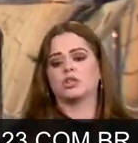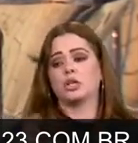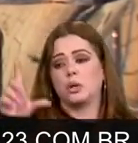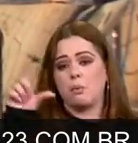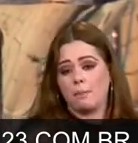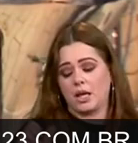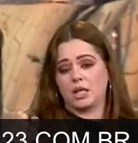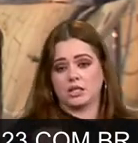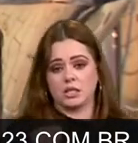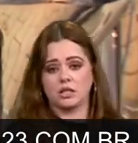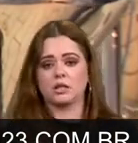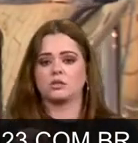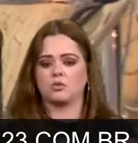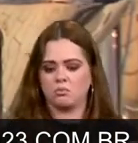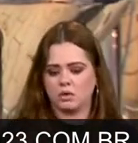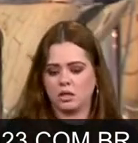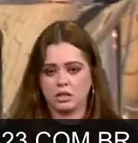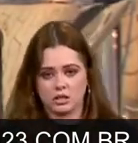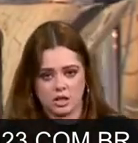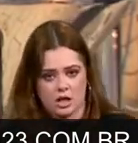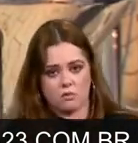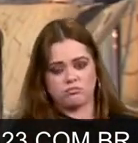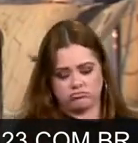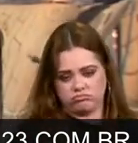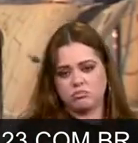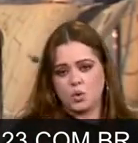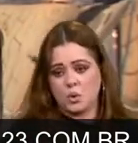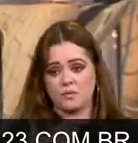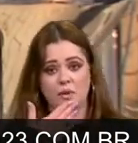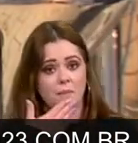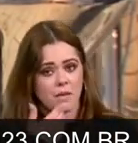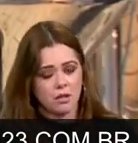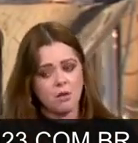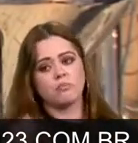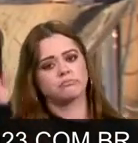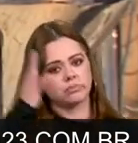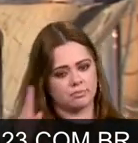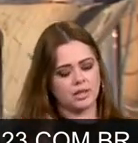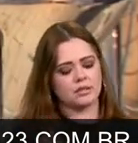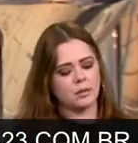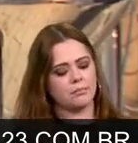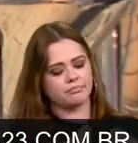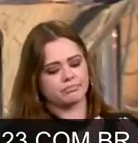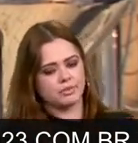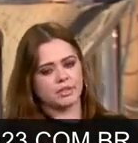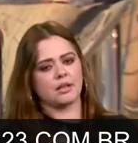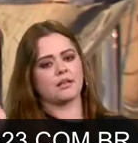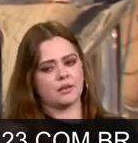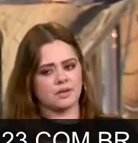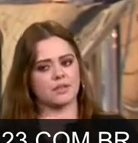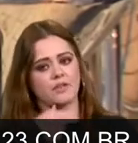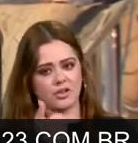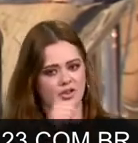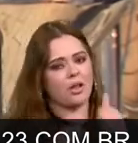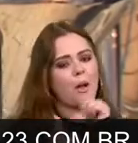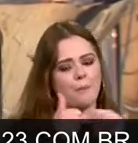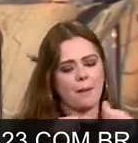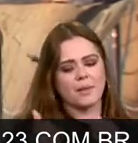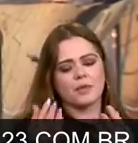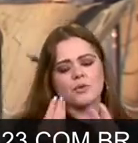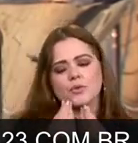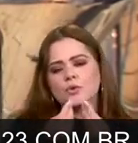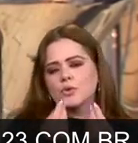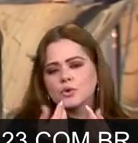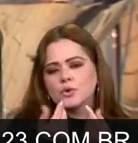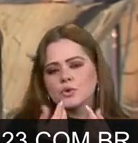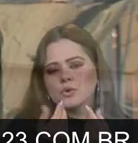de inovar é que está trazendo cada vez mais o estilo brasileiro para a cerveja, que é uma bebida secular,